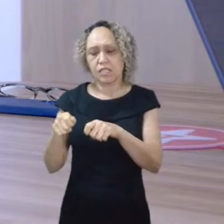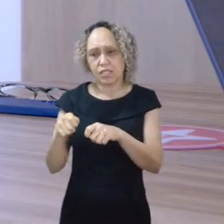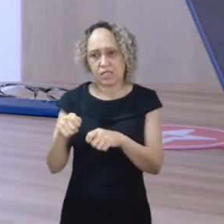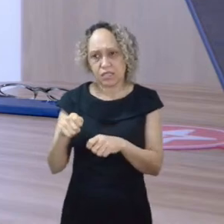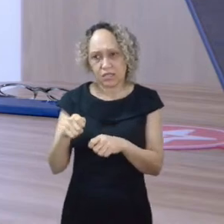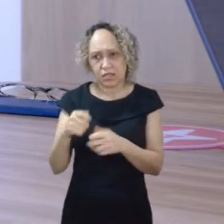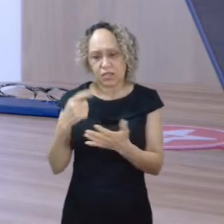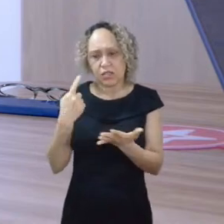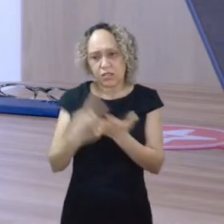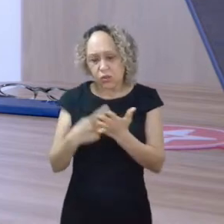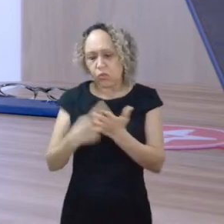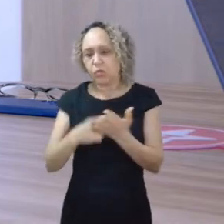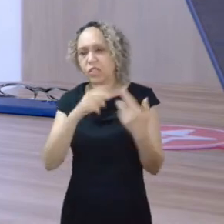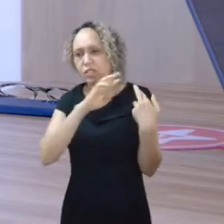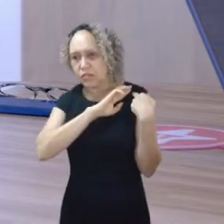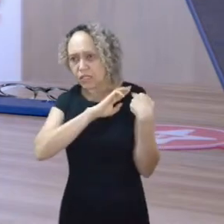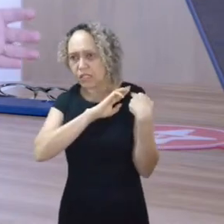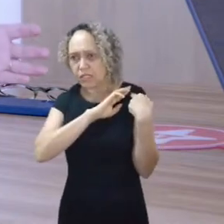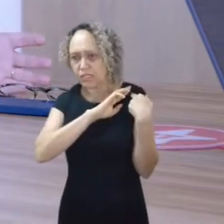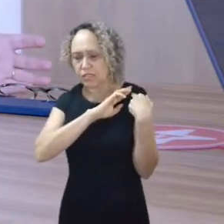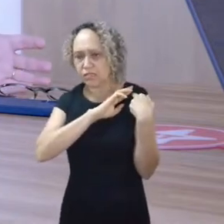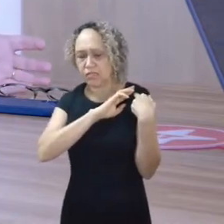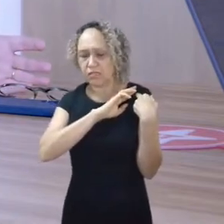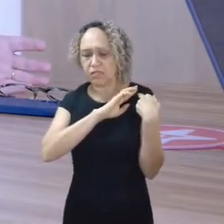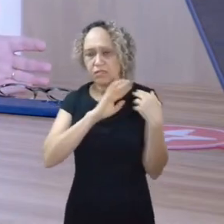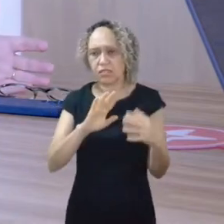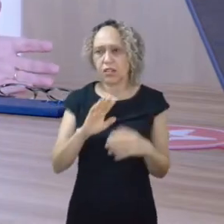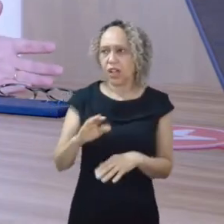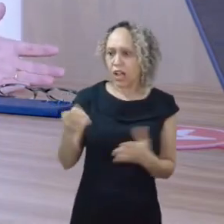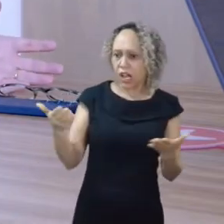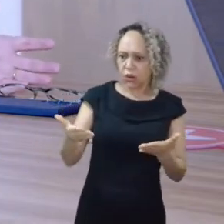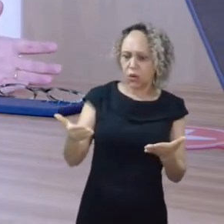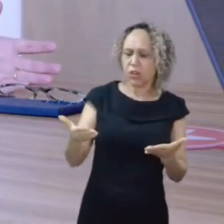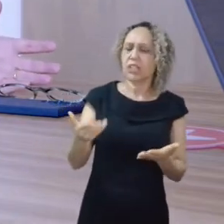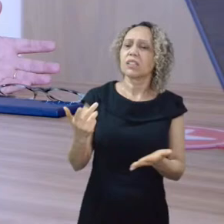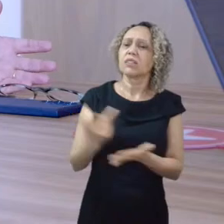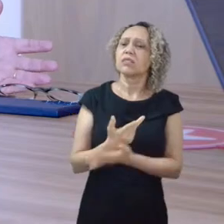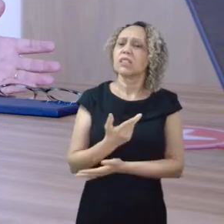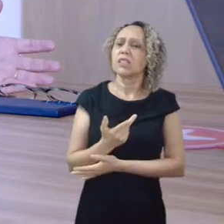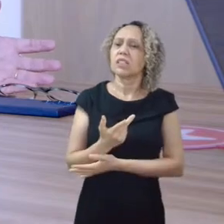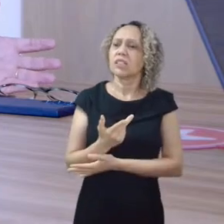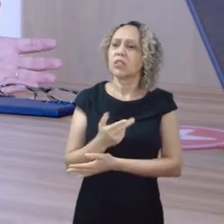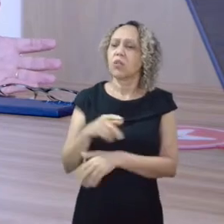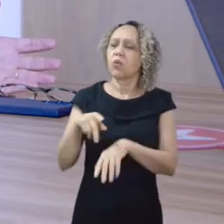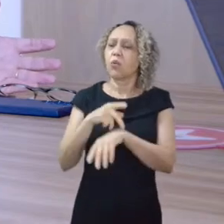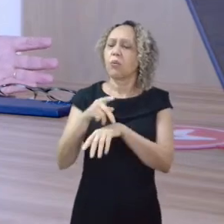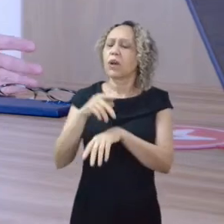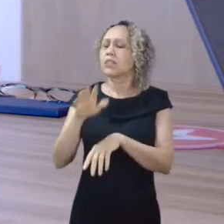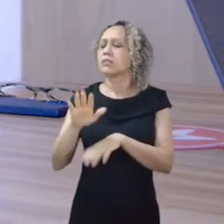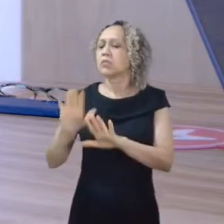empresa decidir. Essa é a realidade. Elas têm uma imunidade sobre o conteúdo e as empresas decidem. Então,